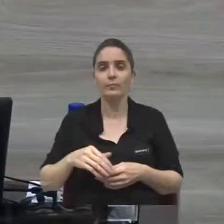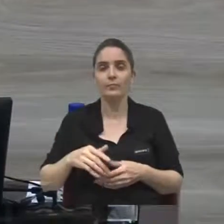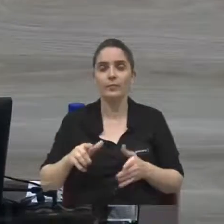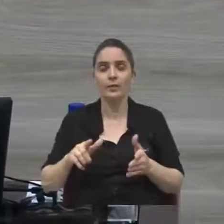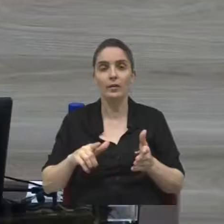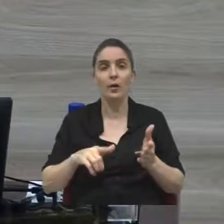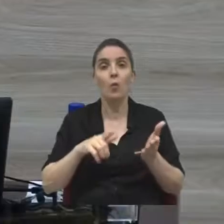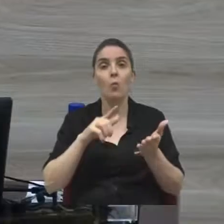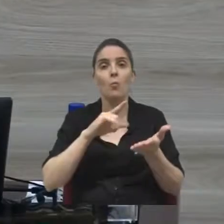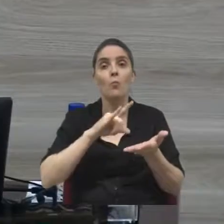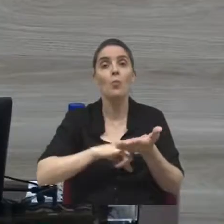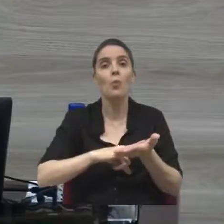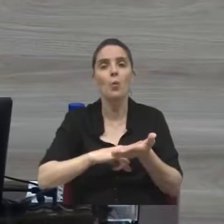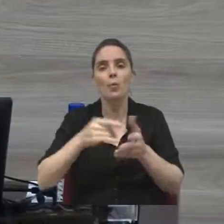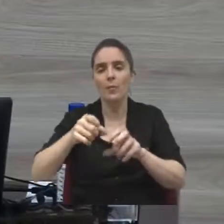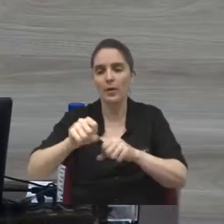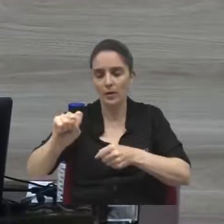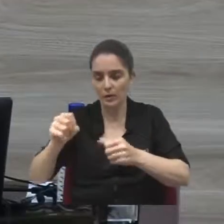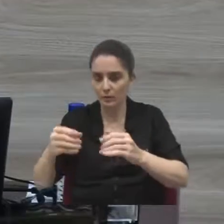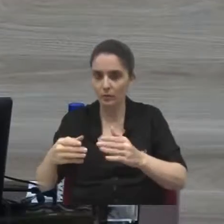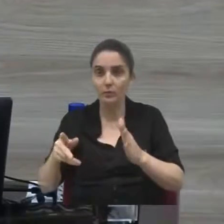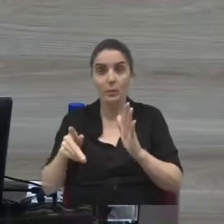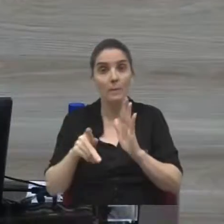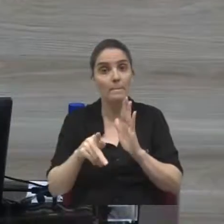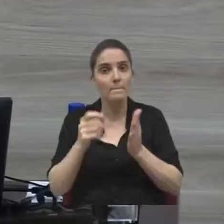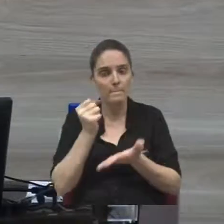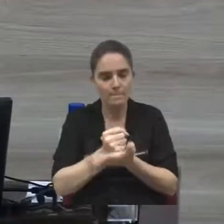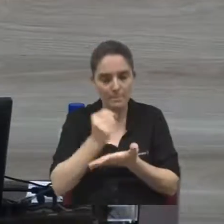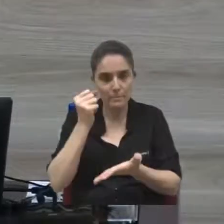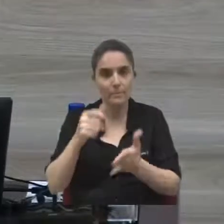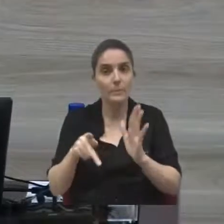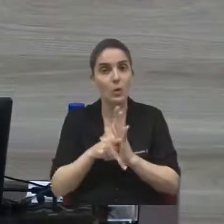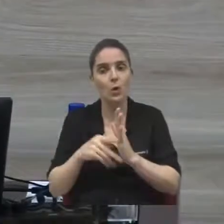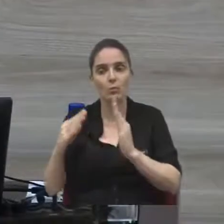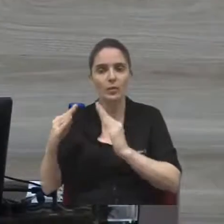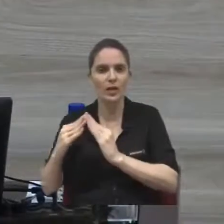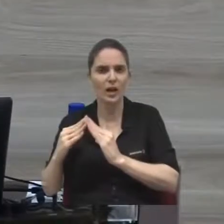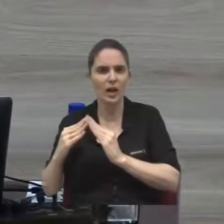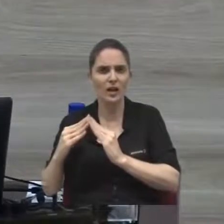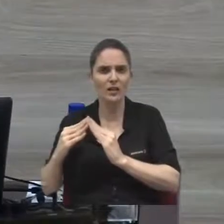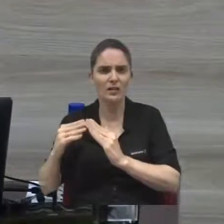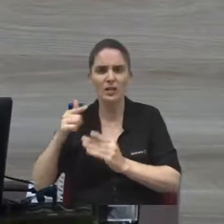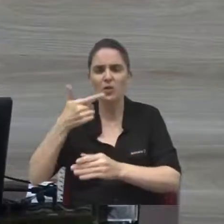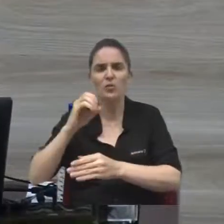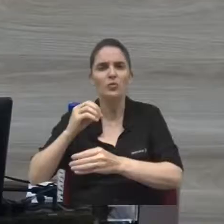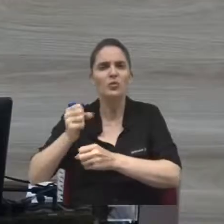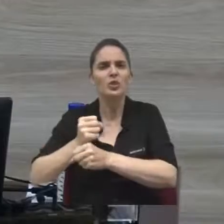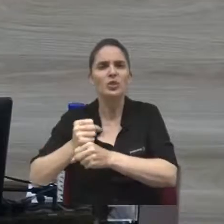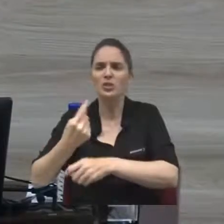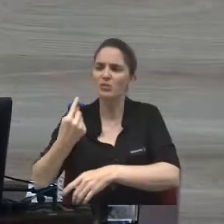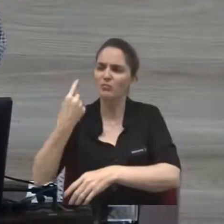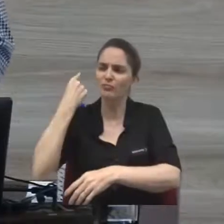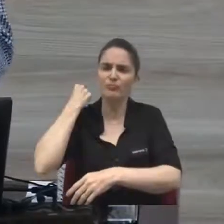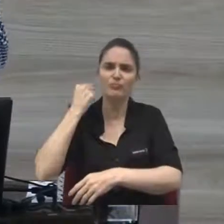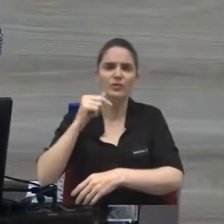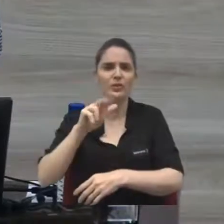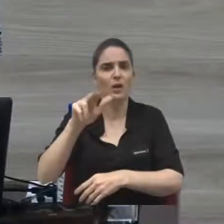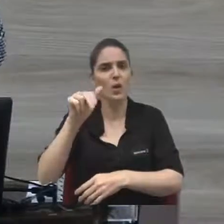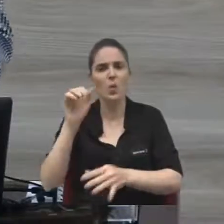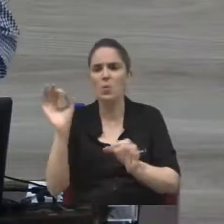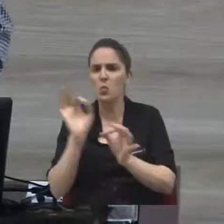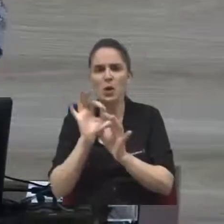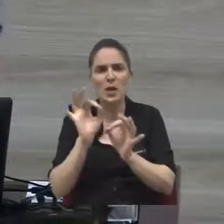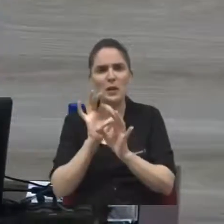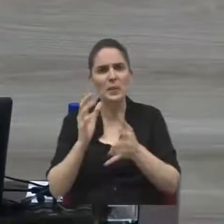de 20 anos, 1990 para 2019, 20 anos. 30 anos,